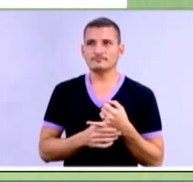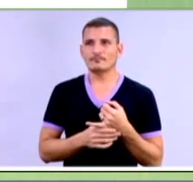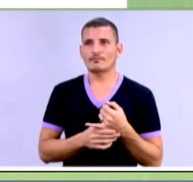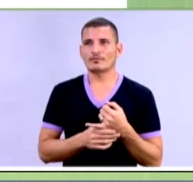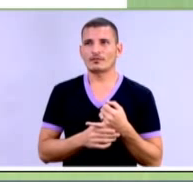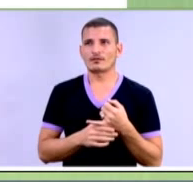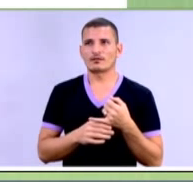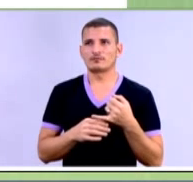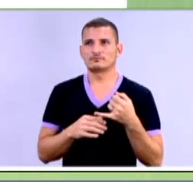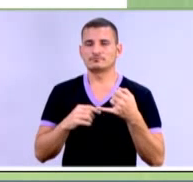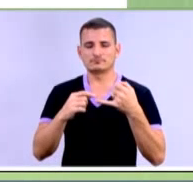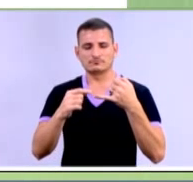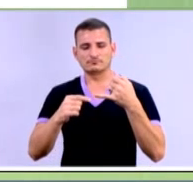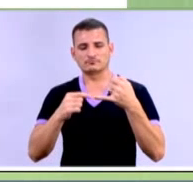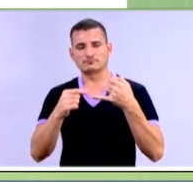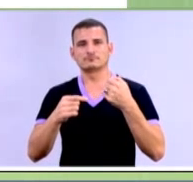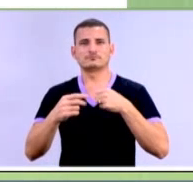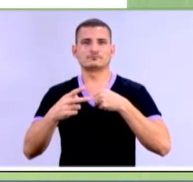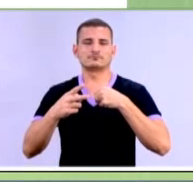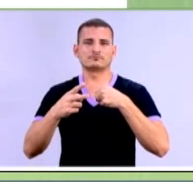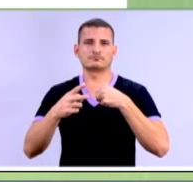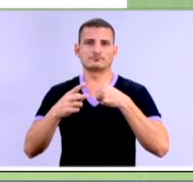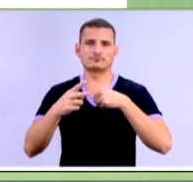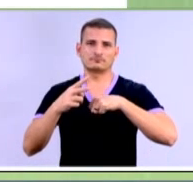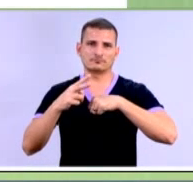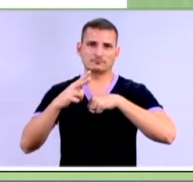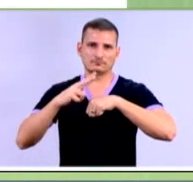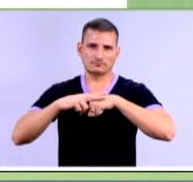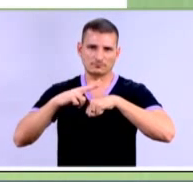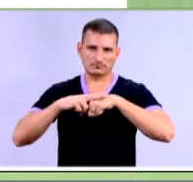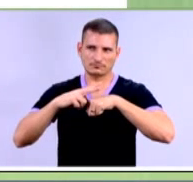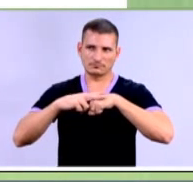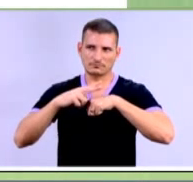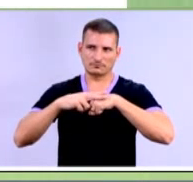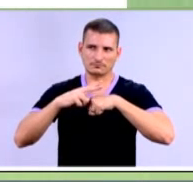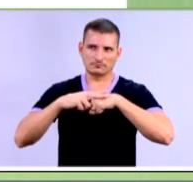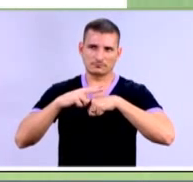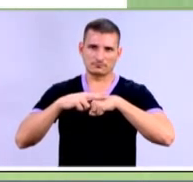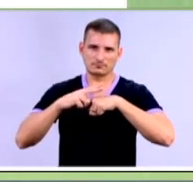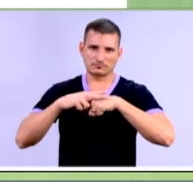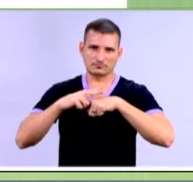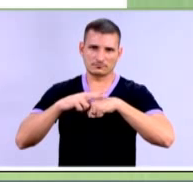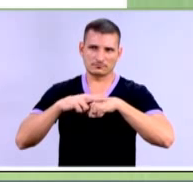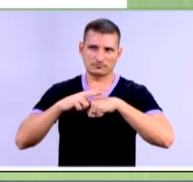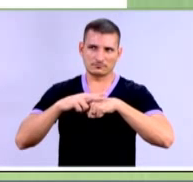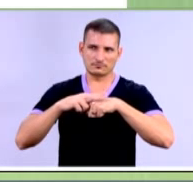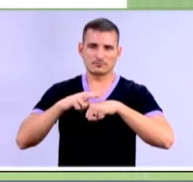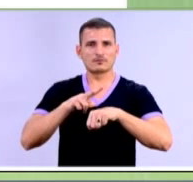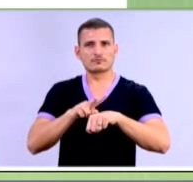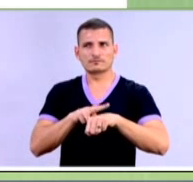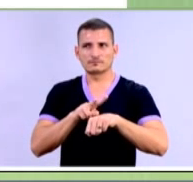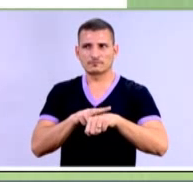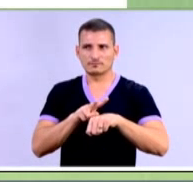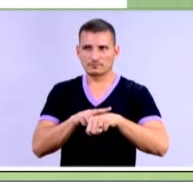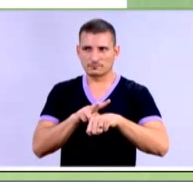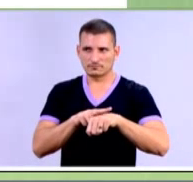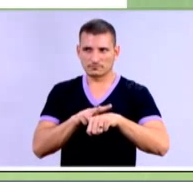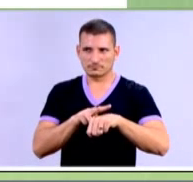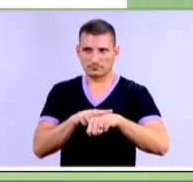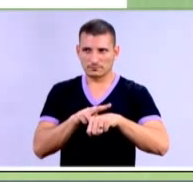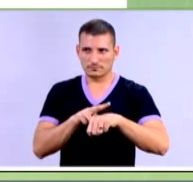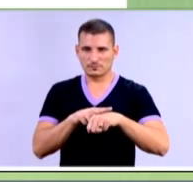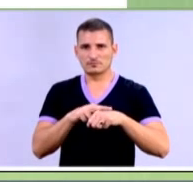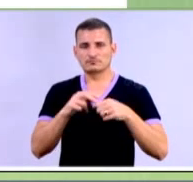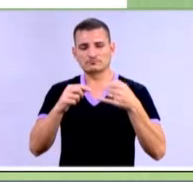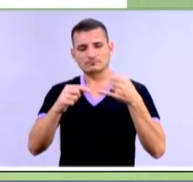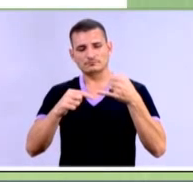revestimento interno de vidro também, né, que tem aqui, isso é vidro mesmo, que é a